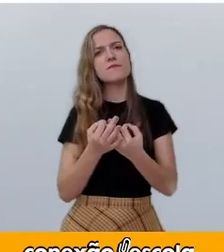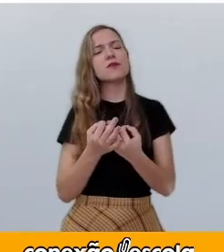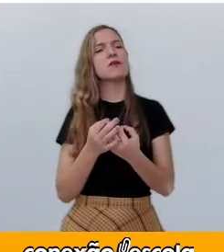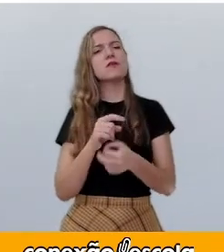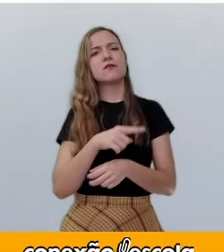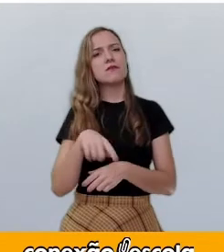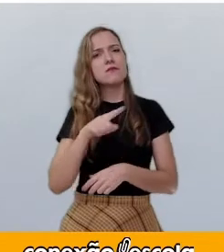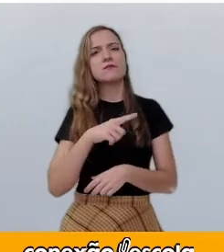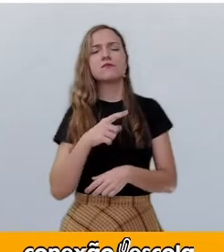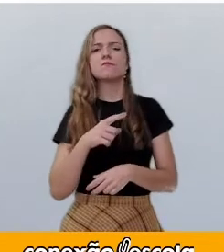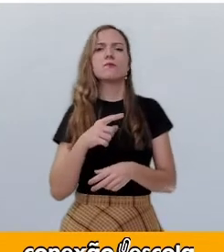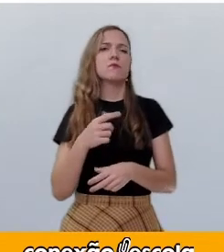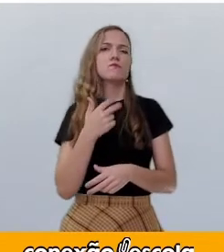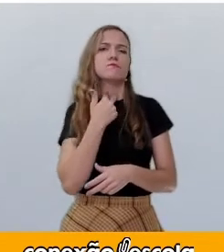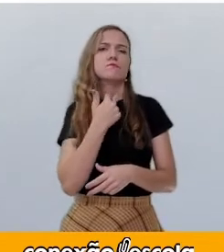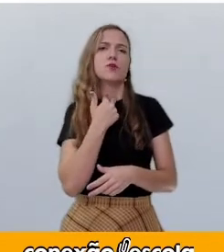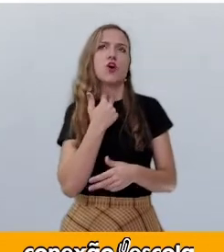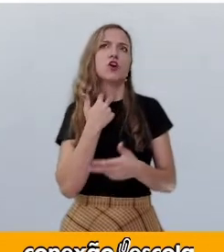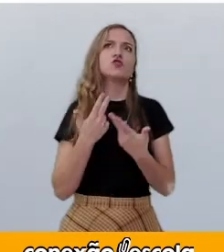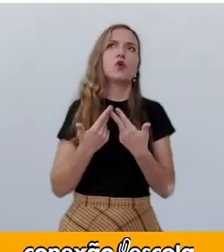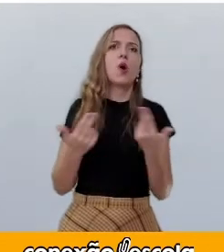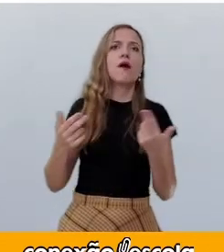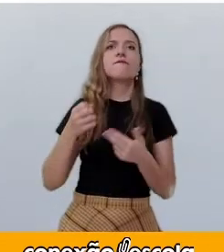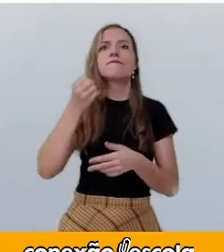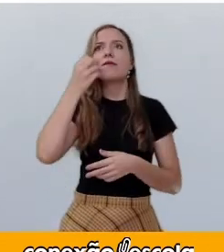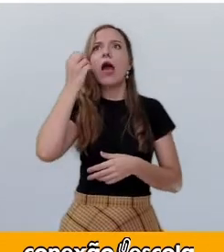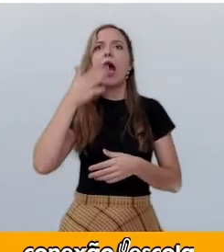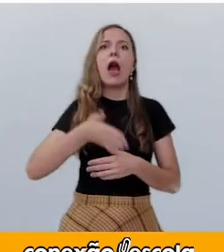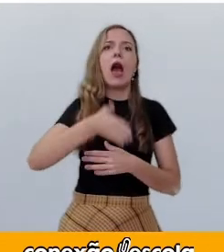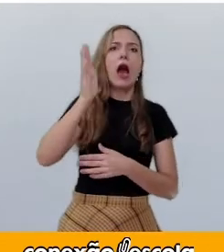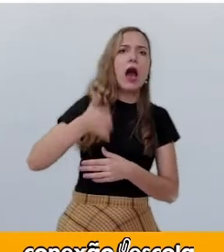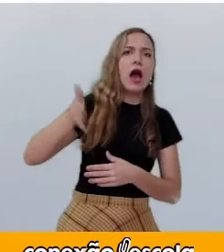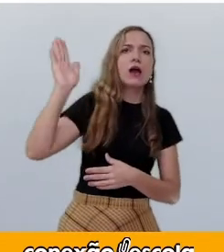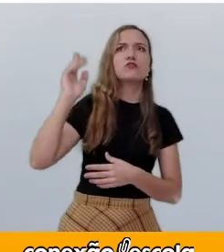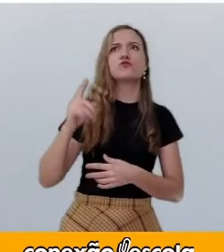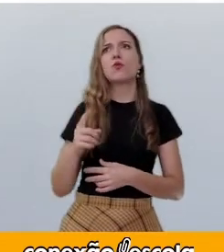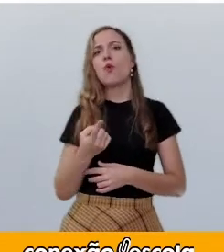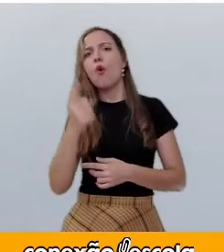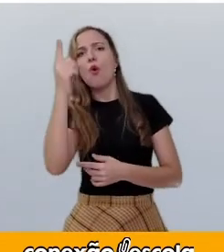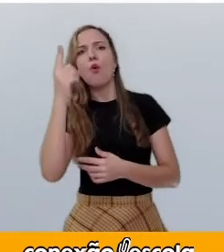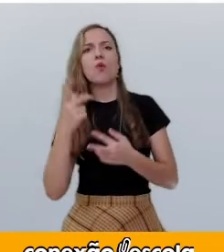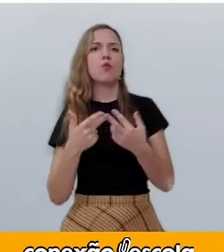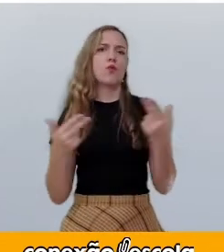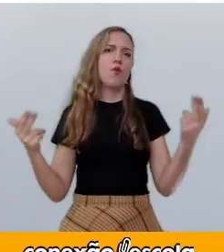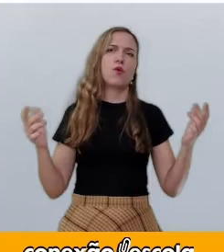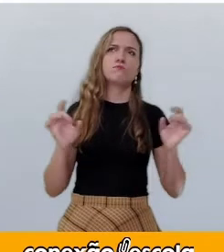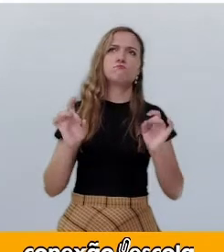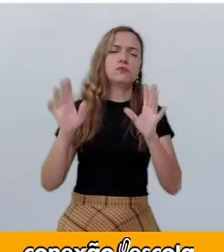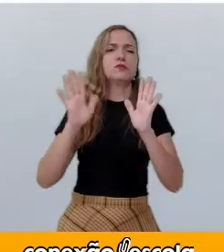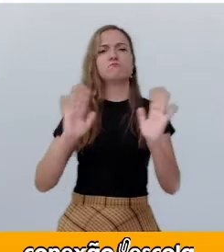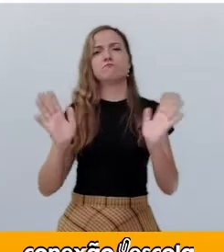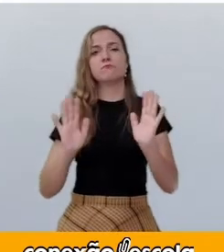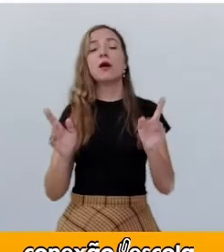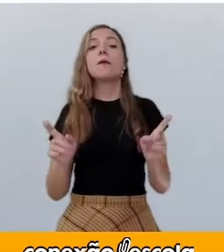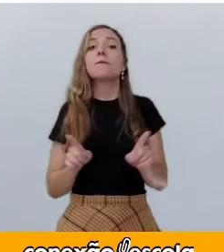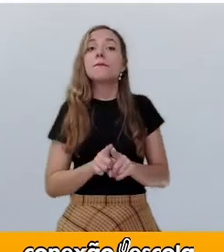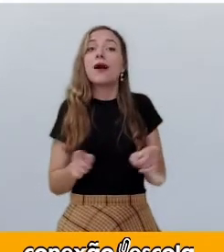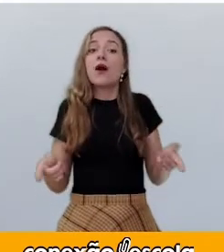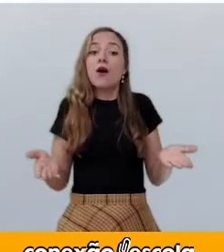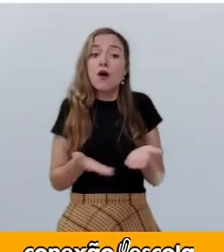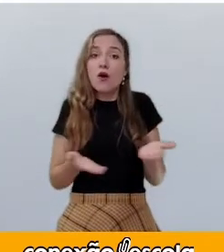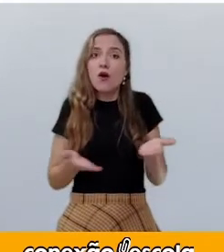Nunca podemos fazer grandes viagens ou passeios especiais mas hoje